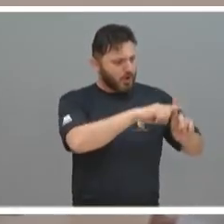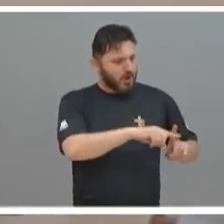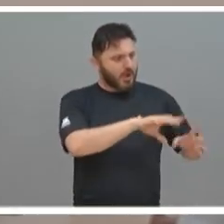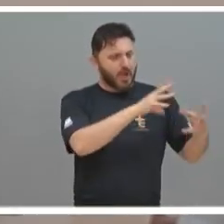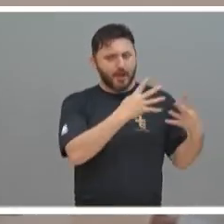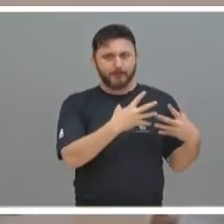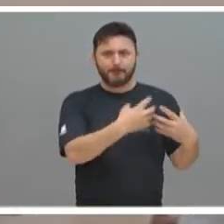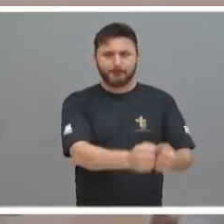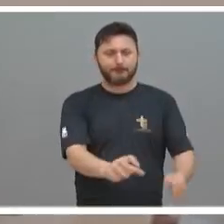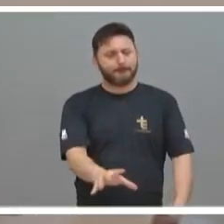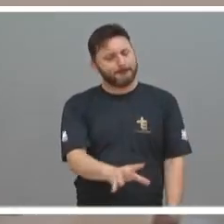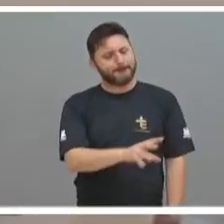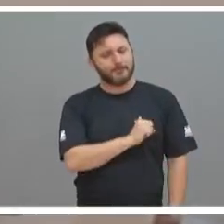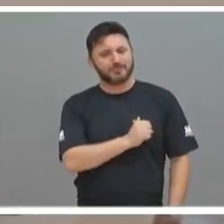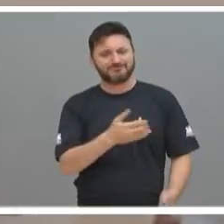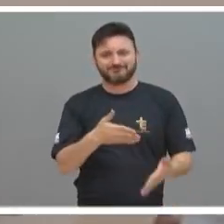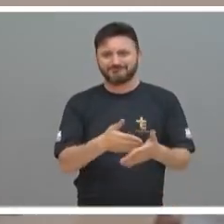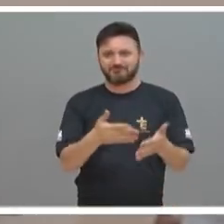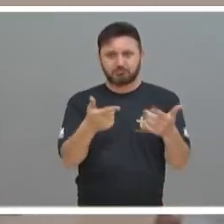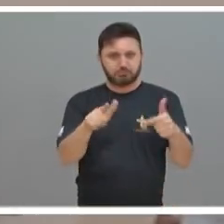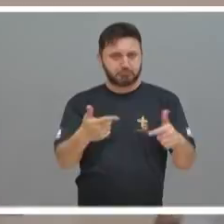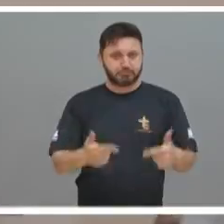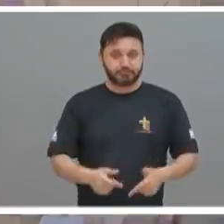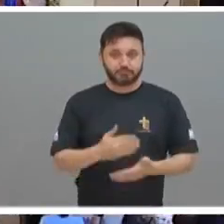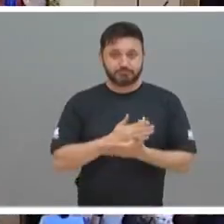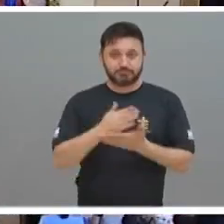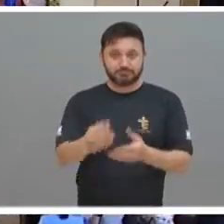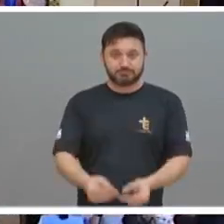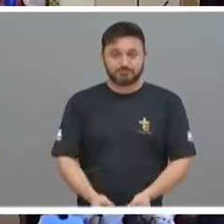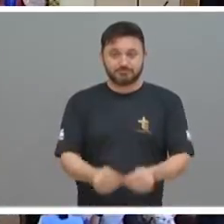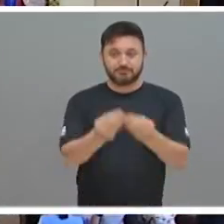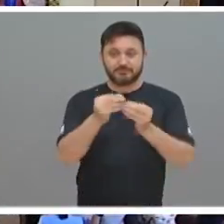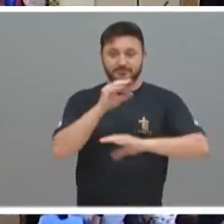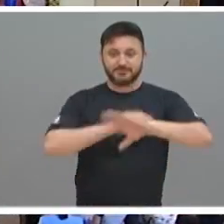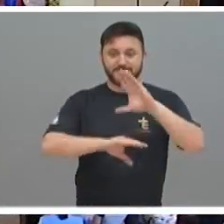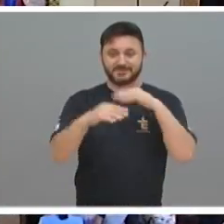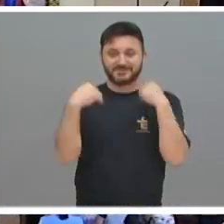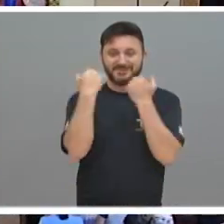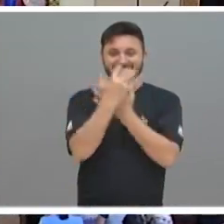medidas. Iniciemos esta celebração cantando.